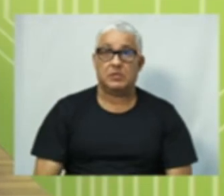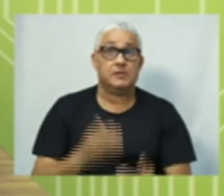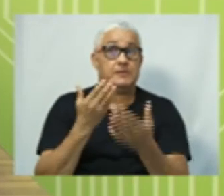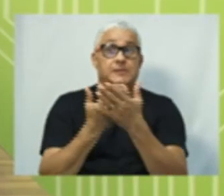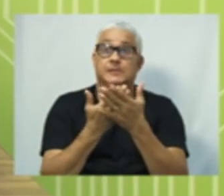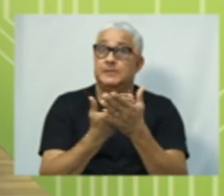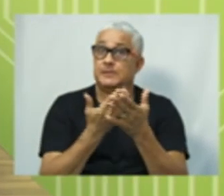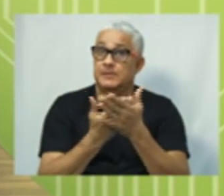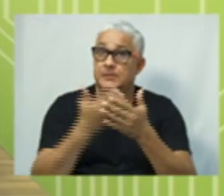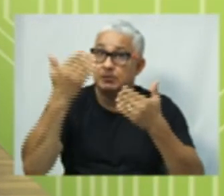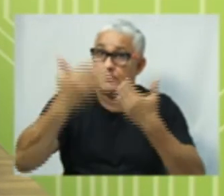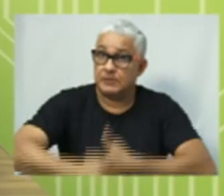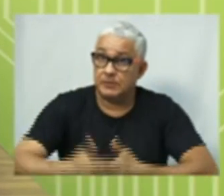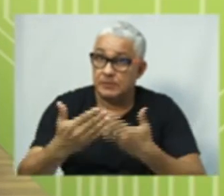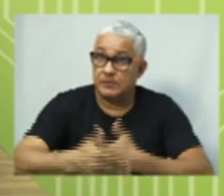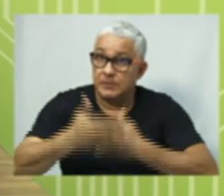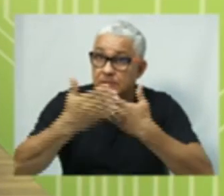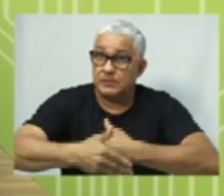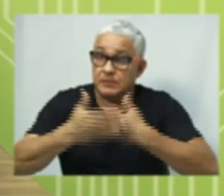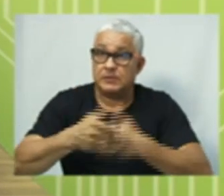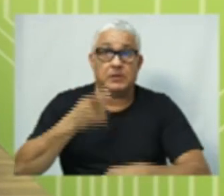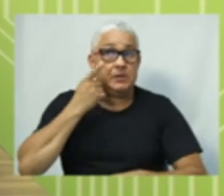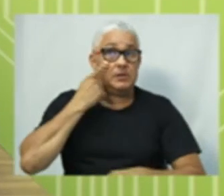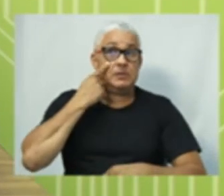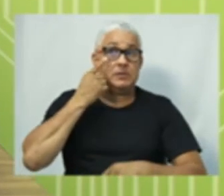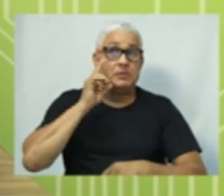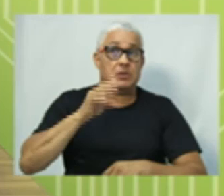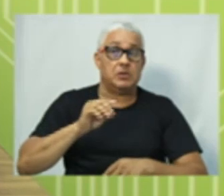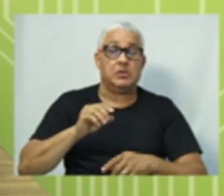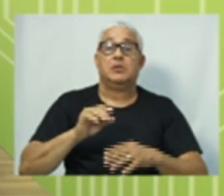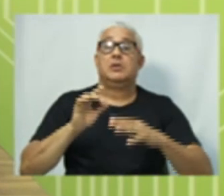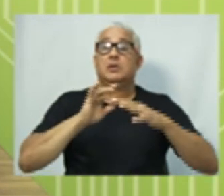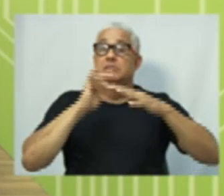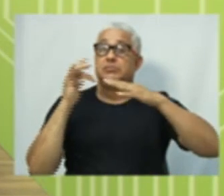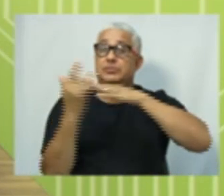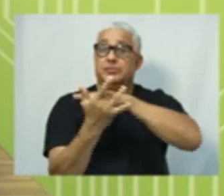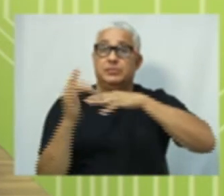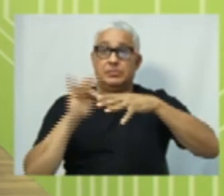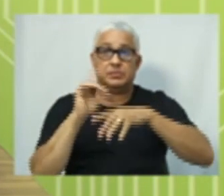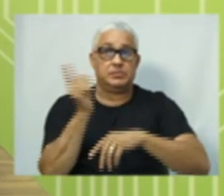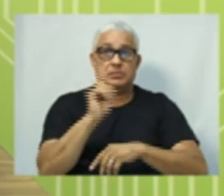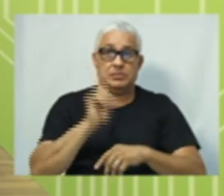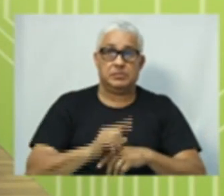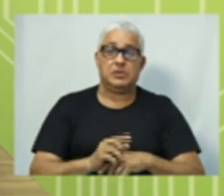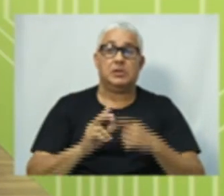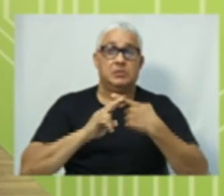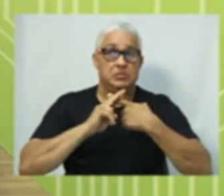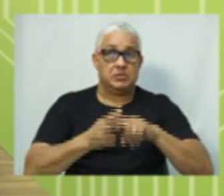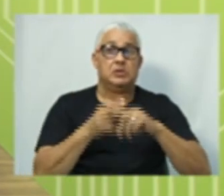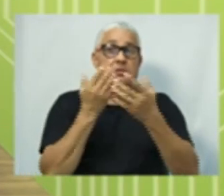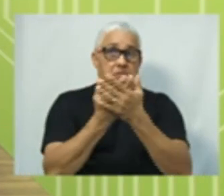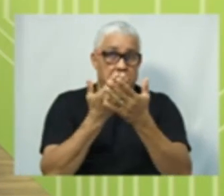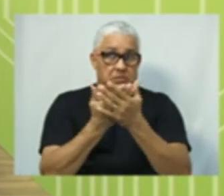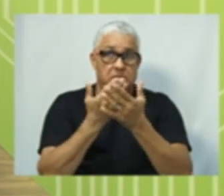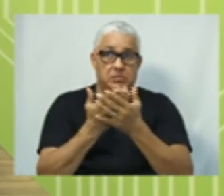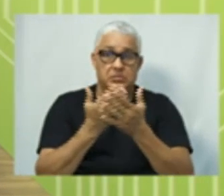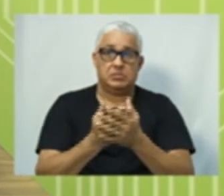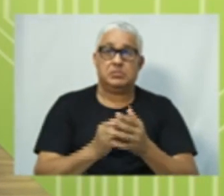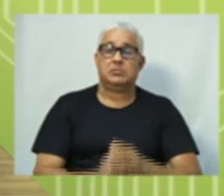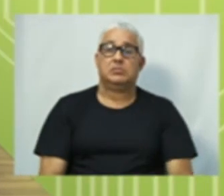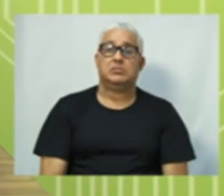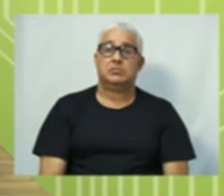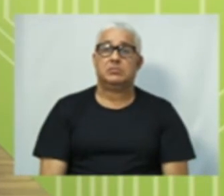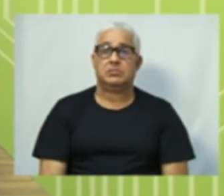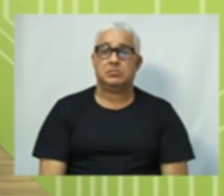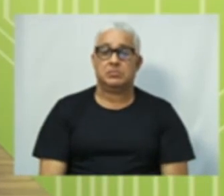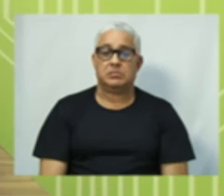estudar. Prova a próxima aula, olha, isso aqui não é só para rede social não, isso aqui é uma grande ferramenta de estudo. Então, feche